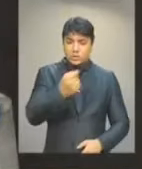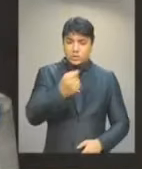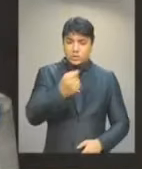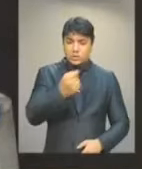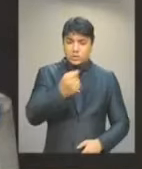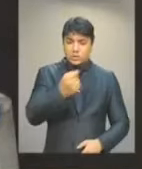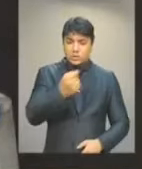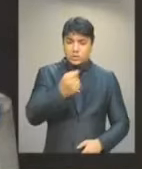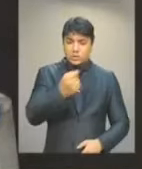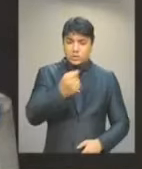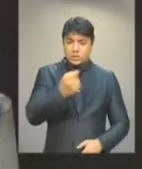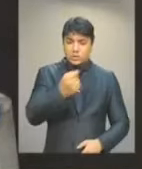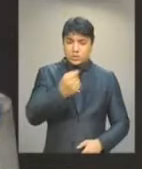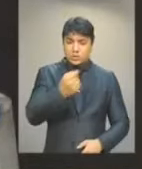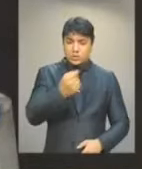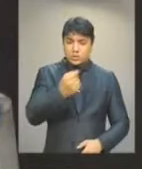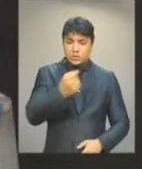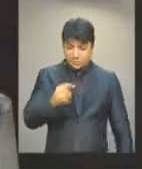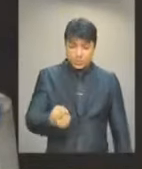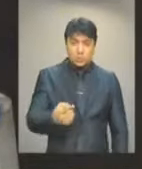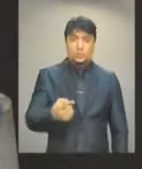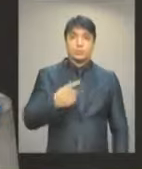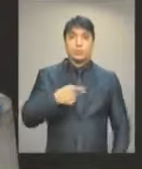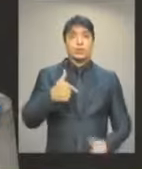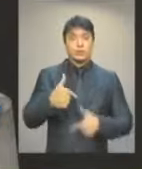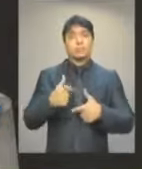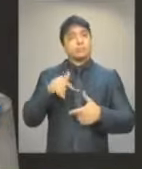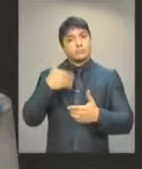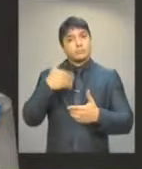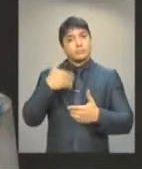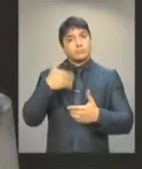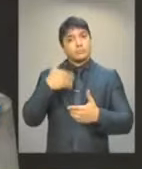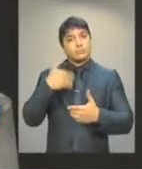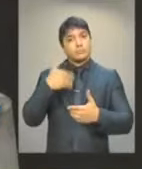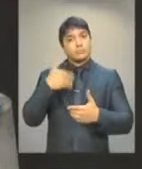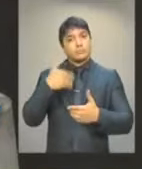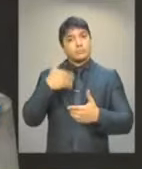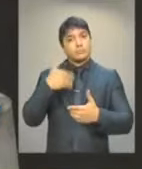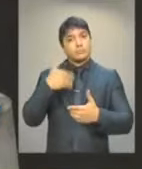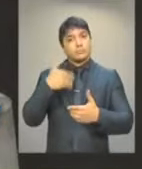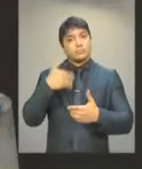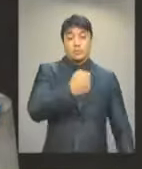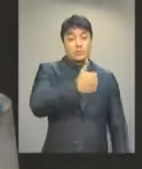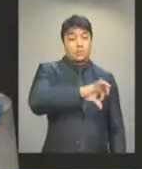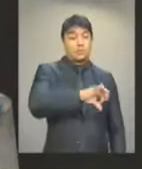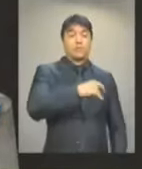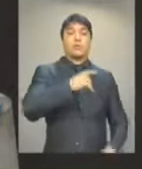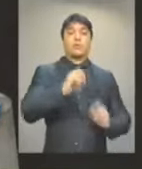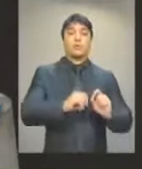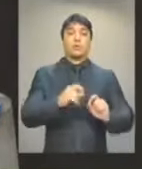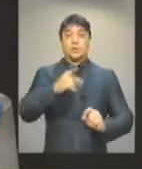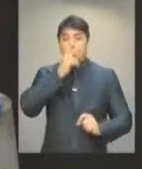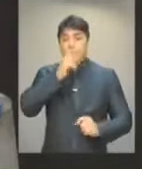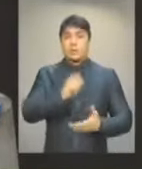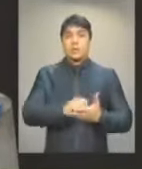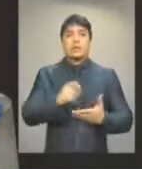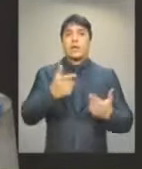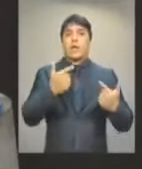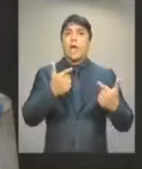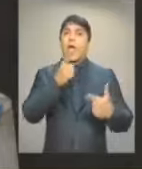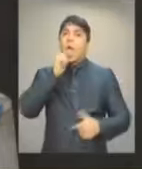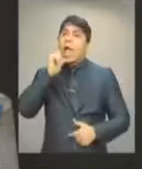Ceará, entre as 6 mil em funcionamento, que no censo escolar de 2019 anotaram que não